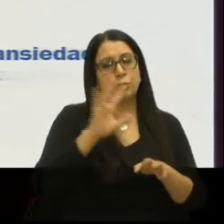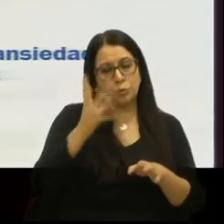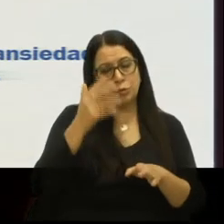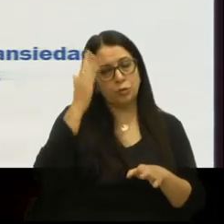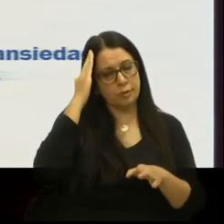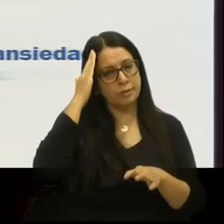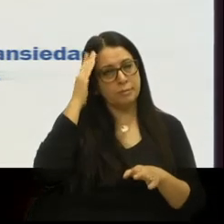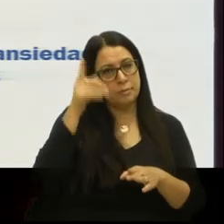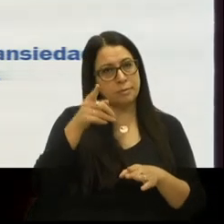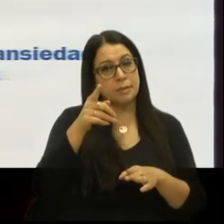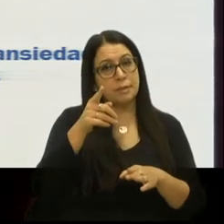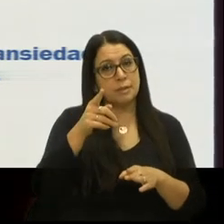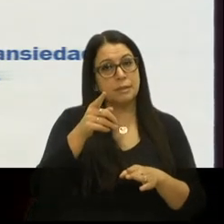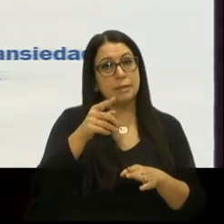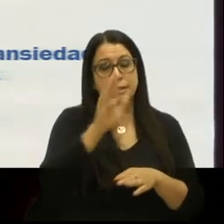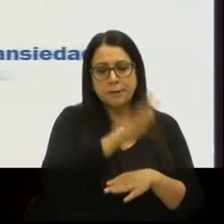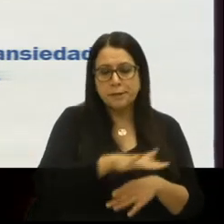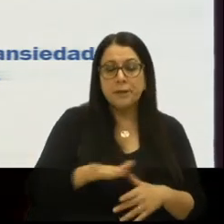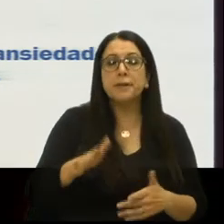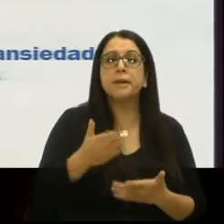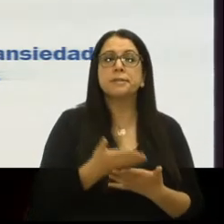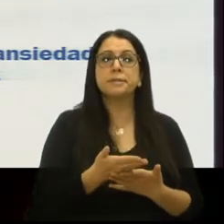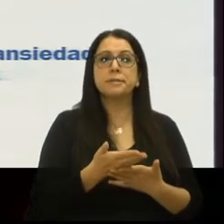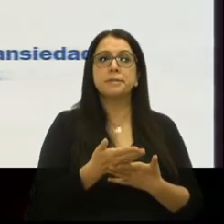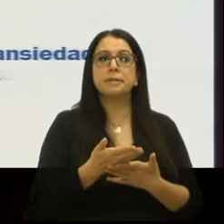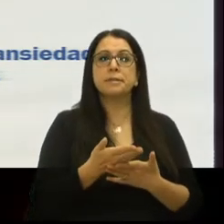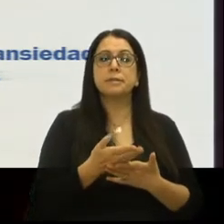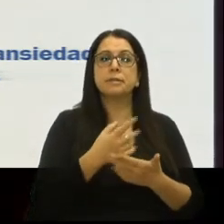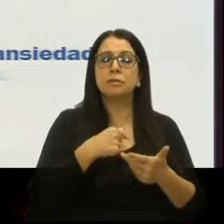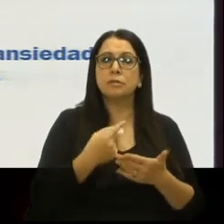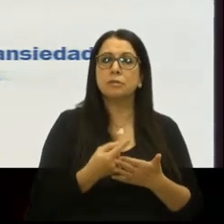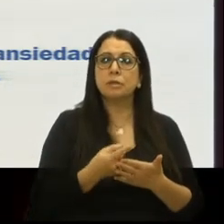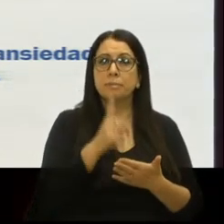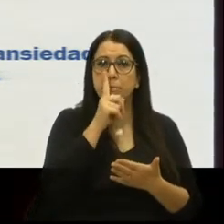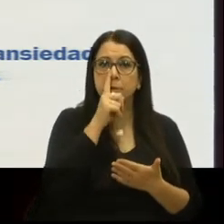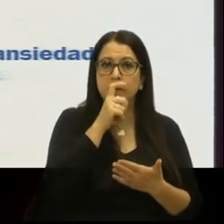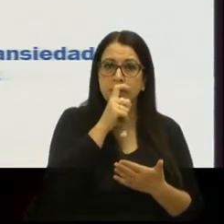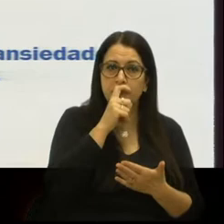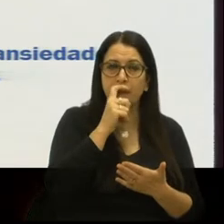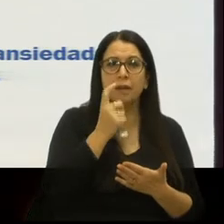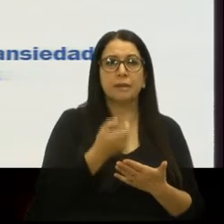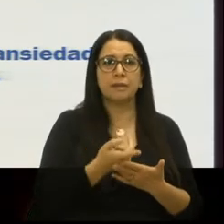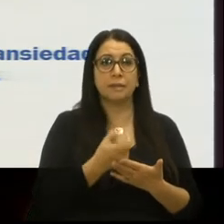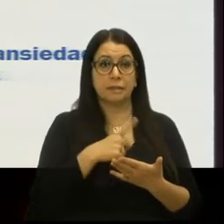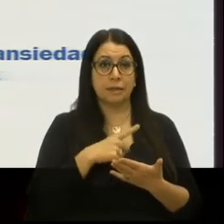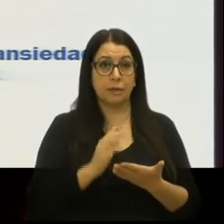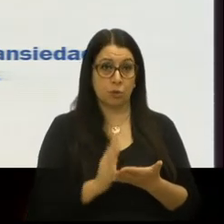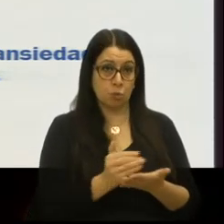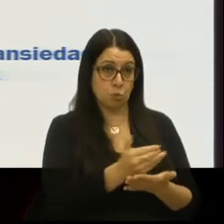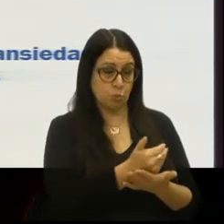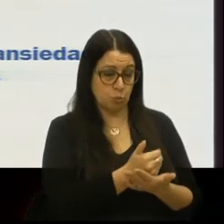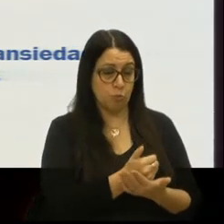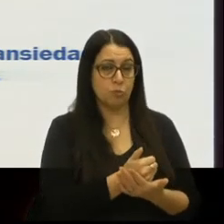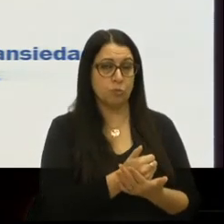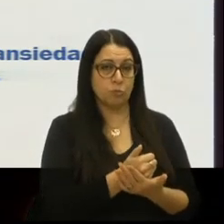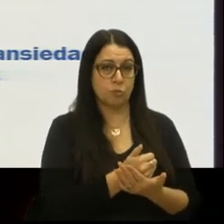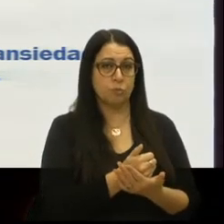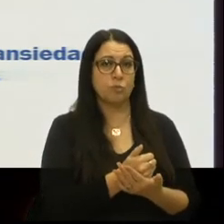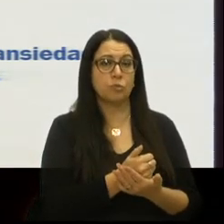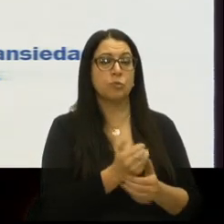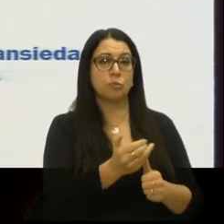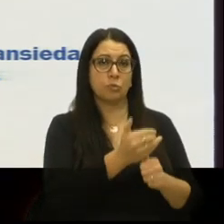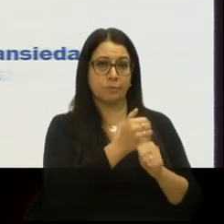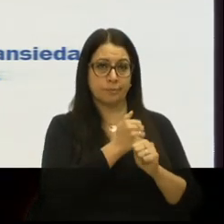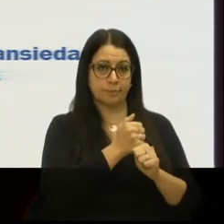isso, da ansiedade das crianças, da ansiedade dos pais. Tem um dado do Conselho